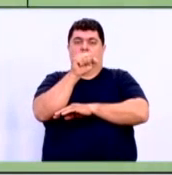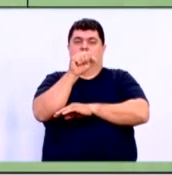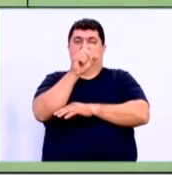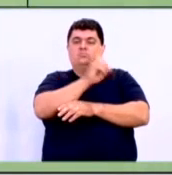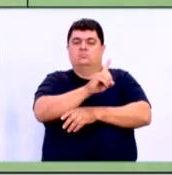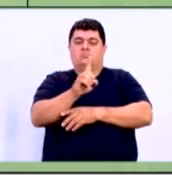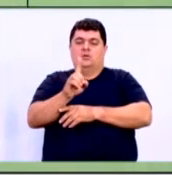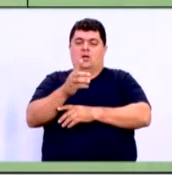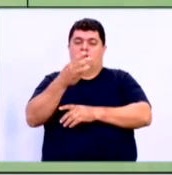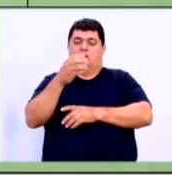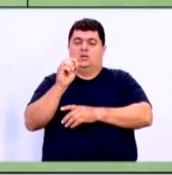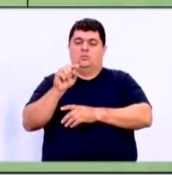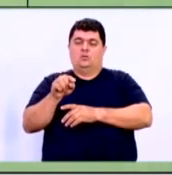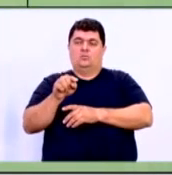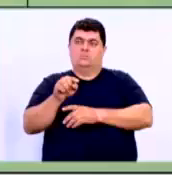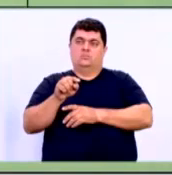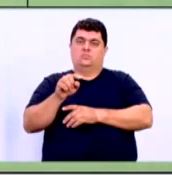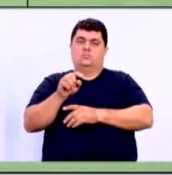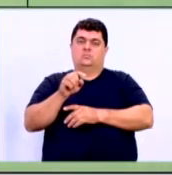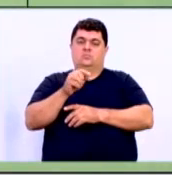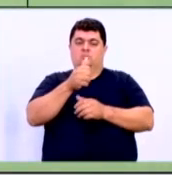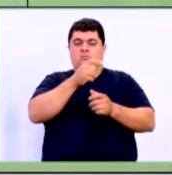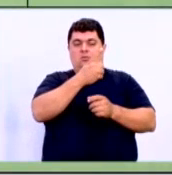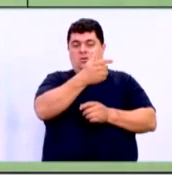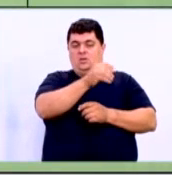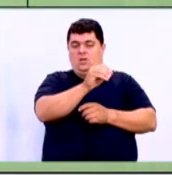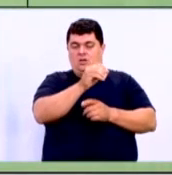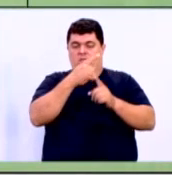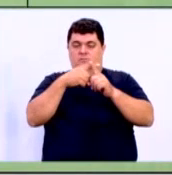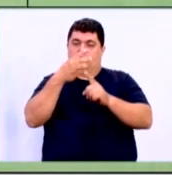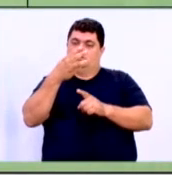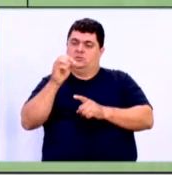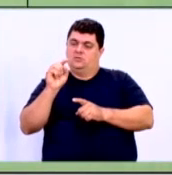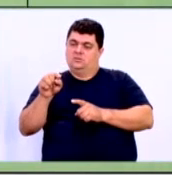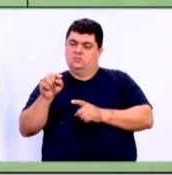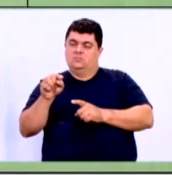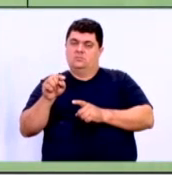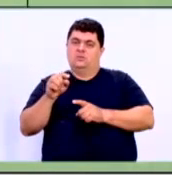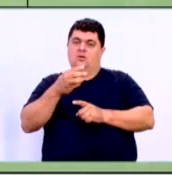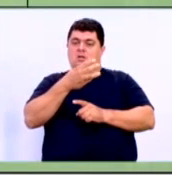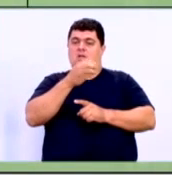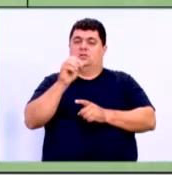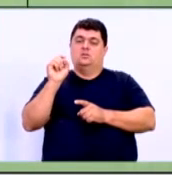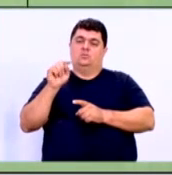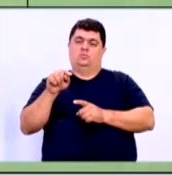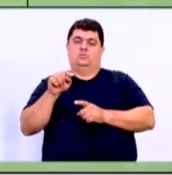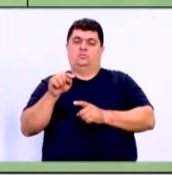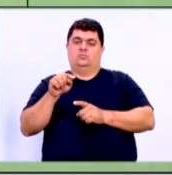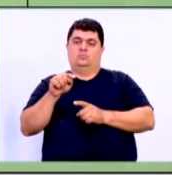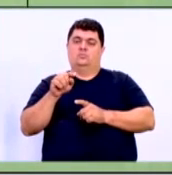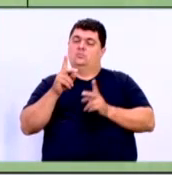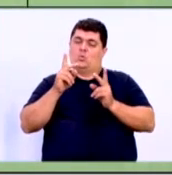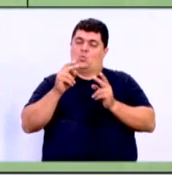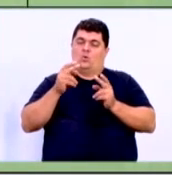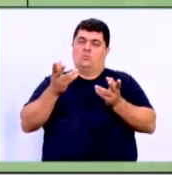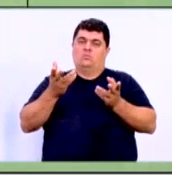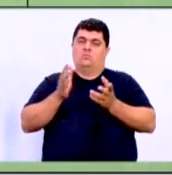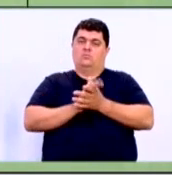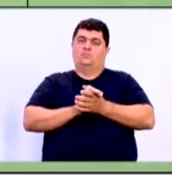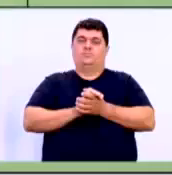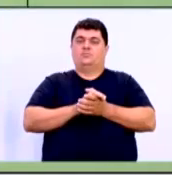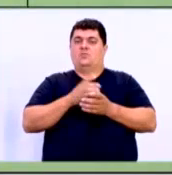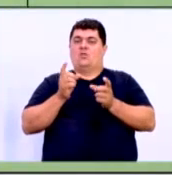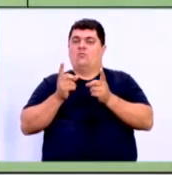carro custa 30.000, então 10 vezes 30, que vamos achar lá, 300.000. É a mesma coisa aqui.